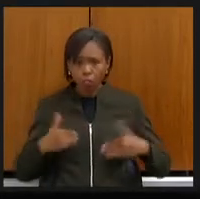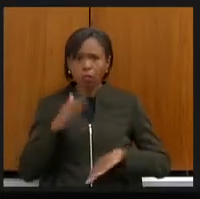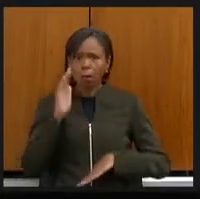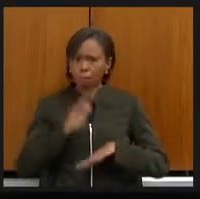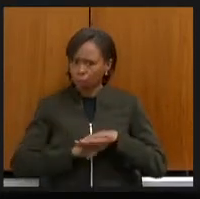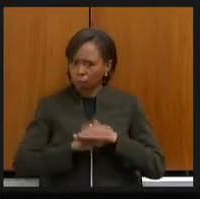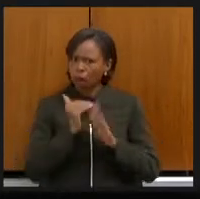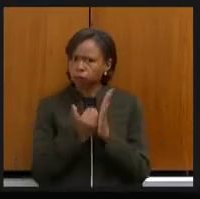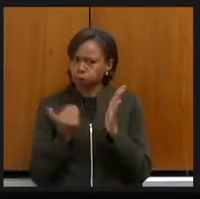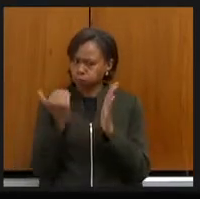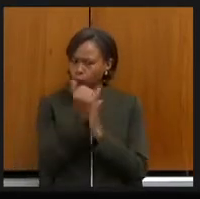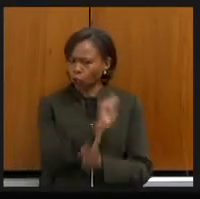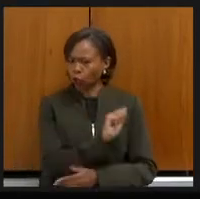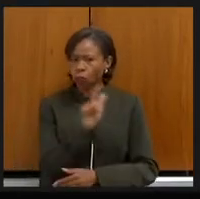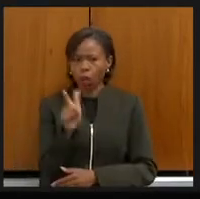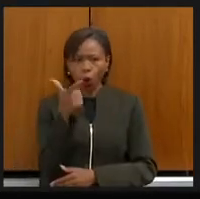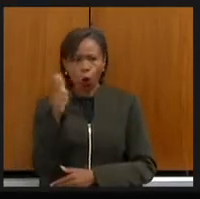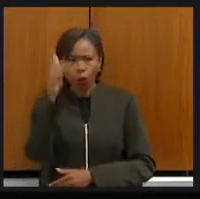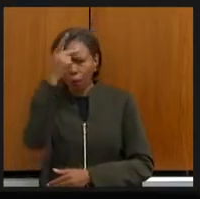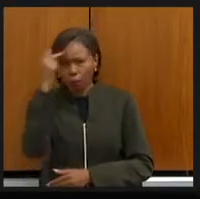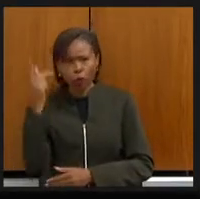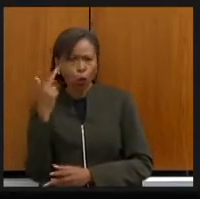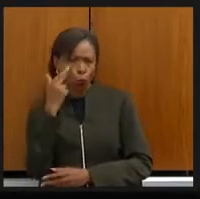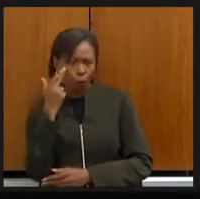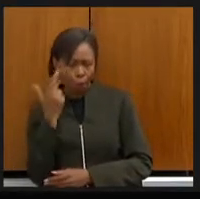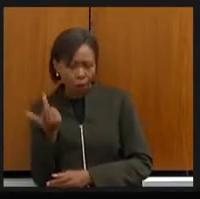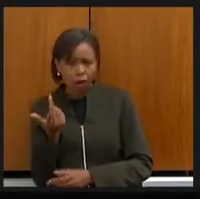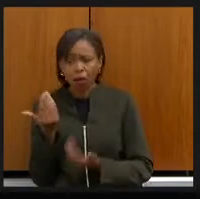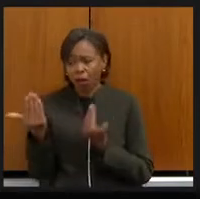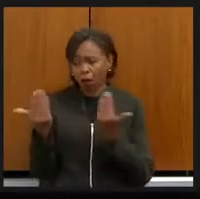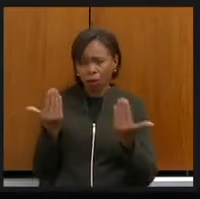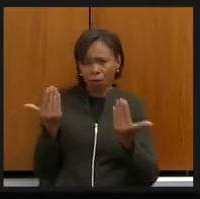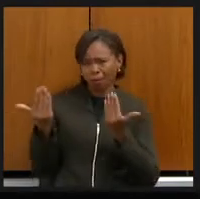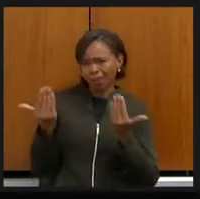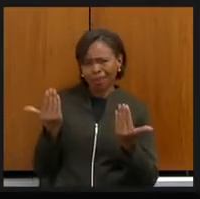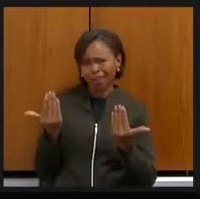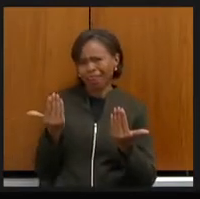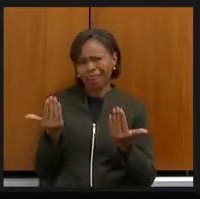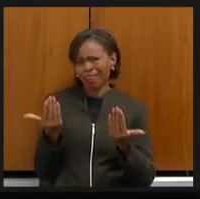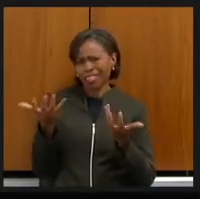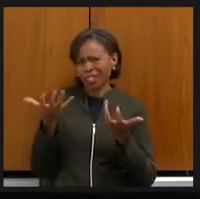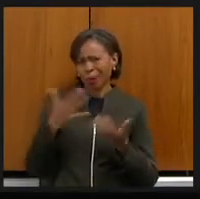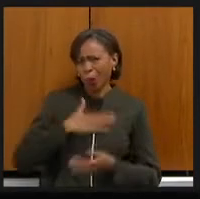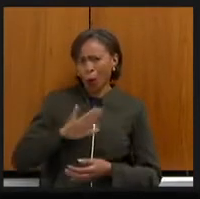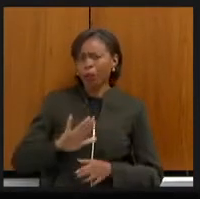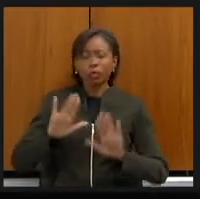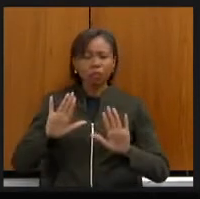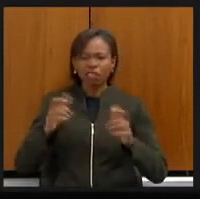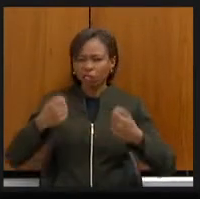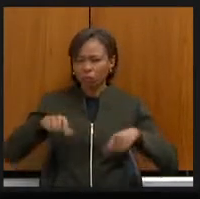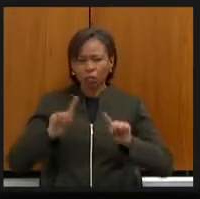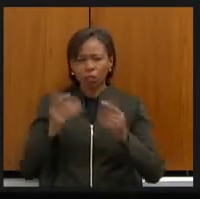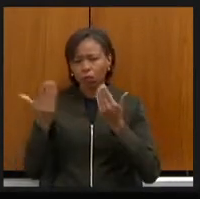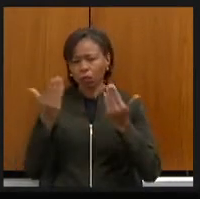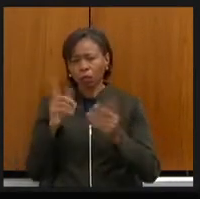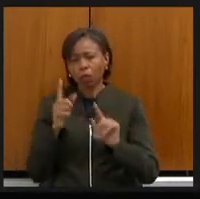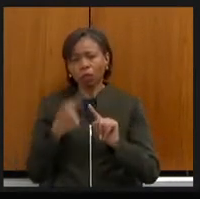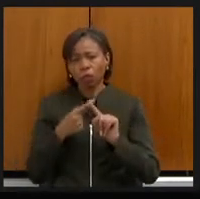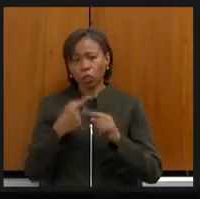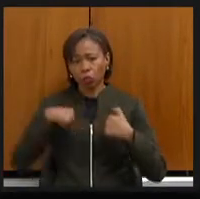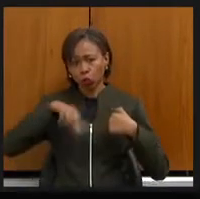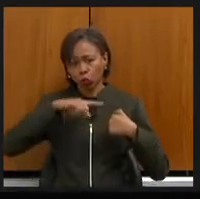qualquer um que é normal Eles não gostam de comparar eles igual a nós não precisa de comparar mesmo não é nós nós